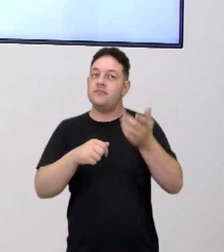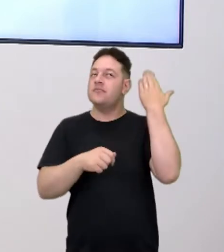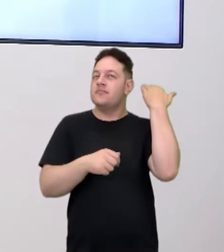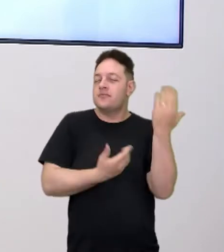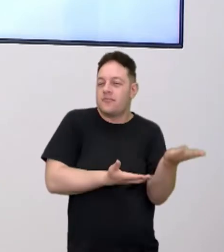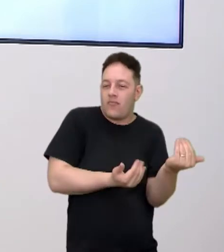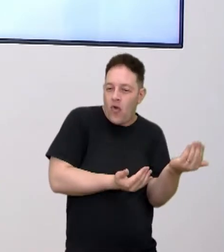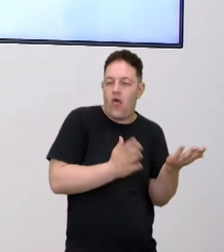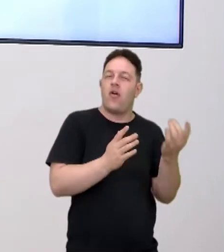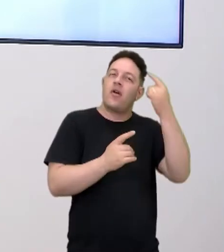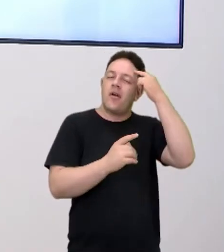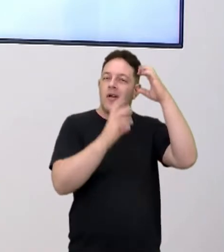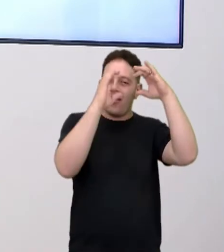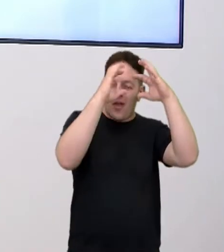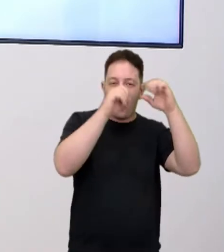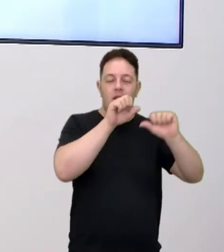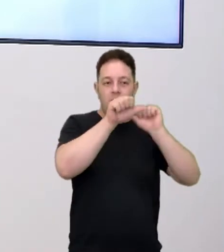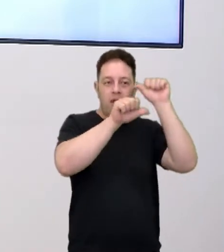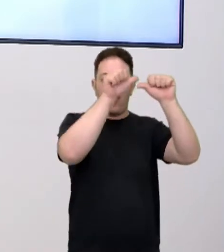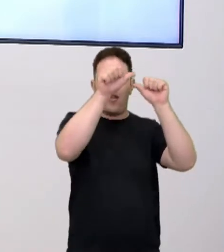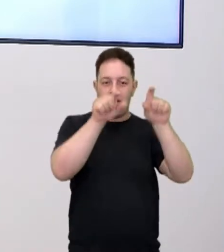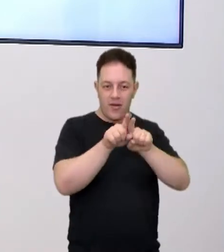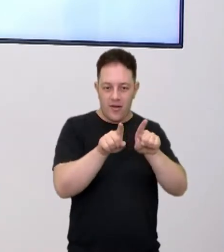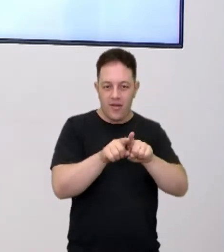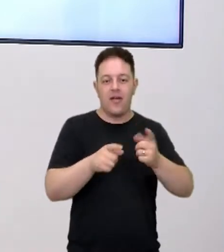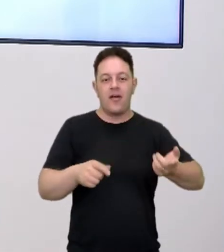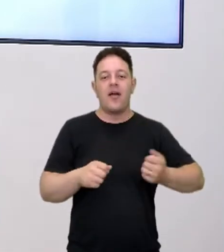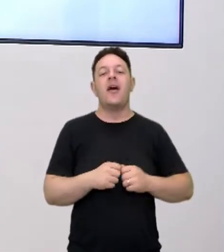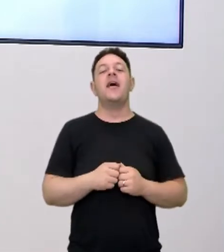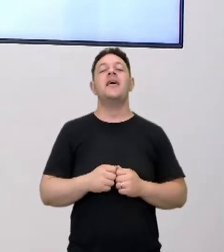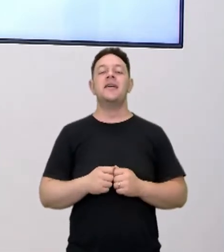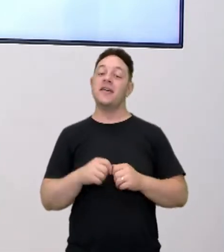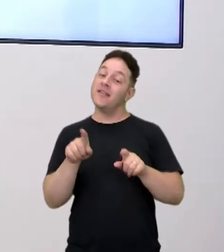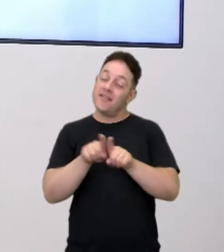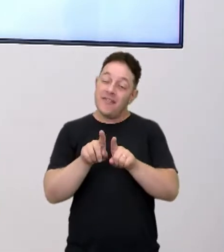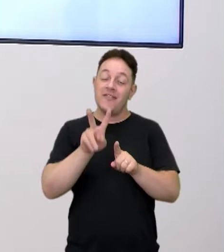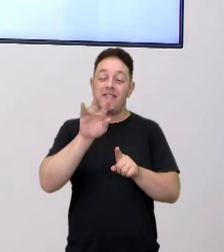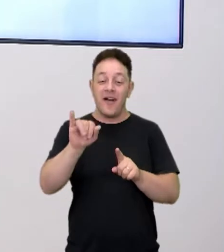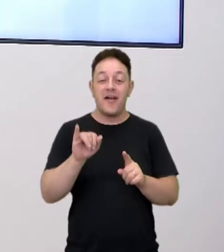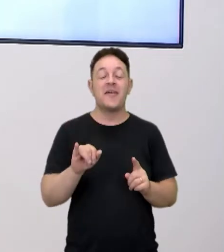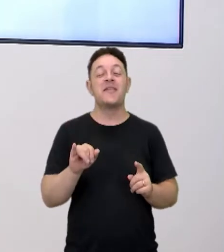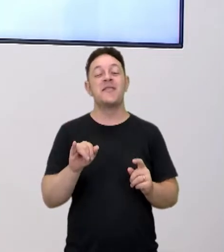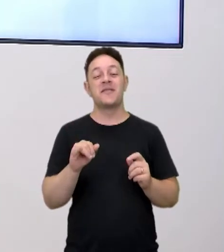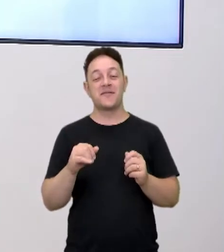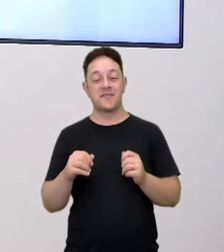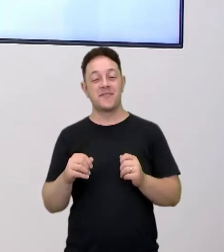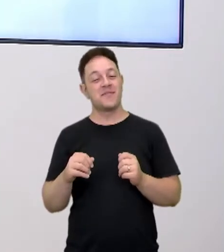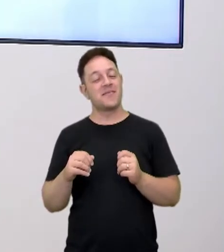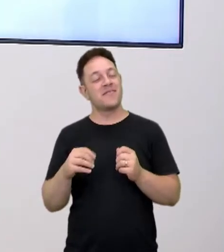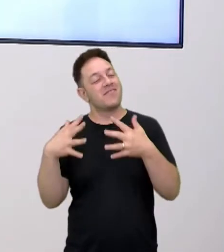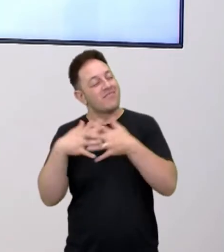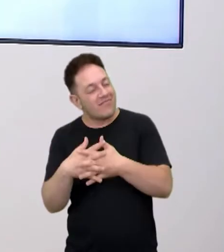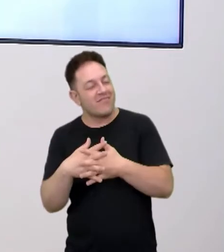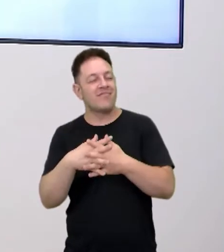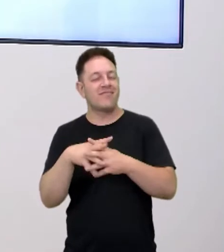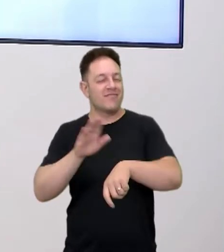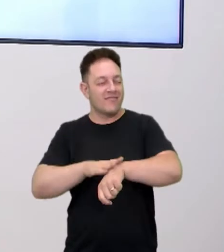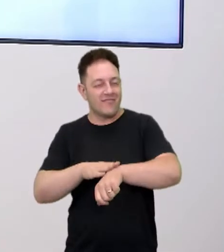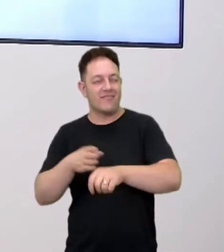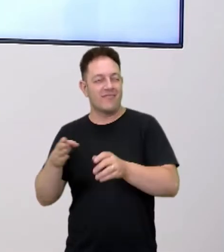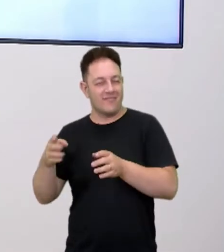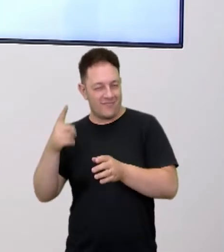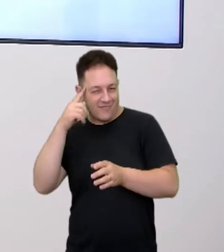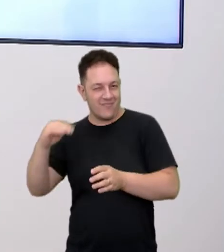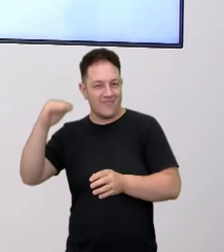adolescência, como o nosso cérebro que estava ali falando, ele vai terminar ali de se formar na fase adulta. Então, a gente